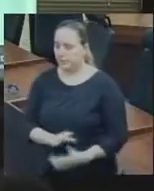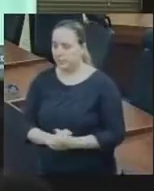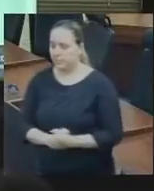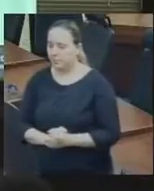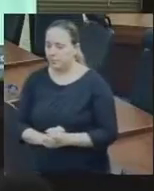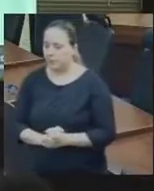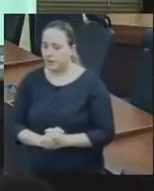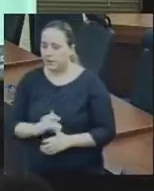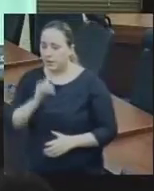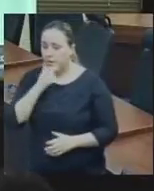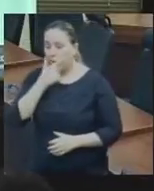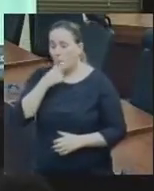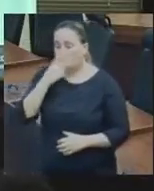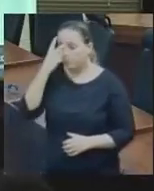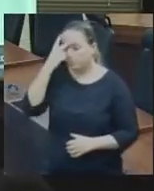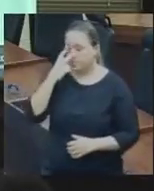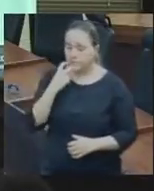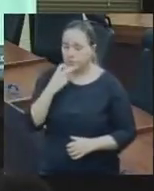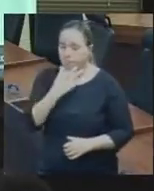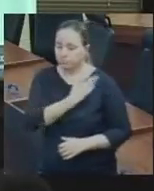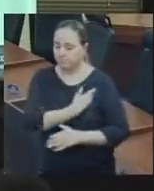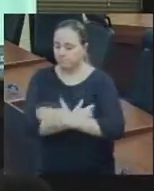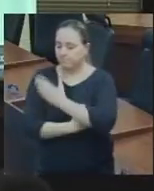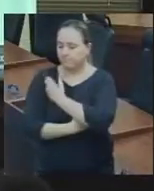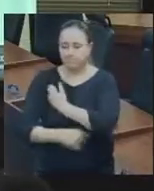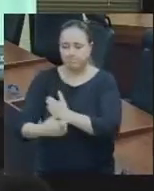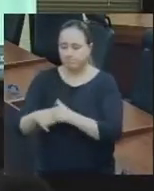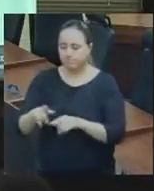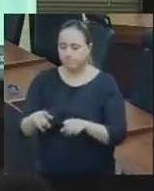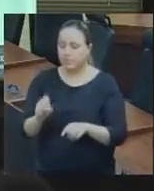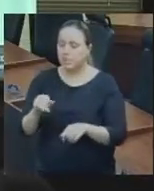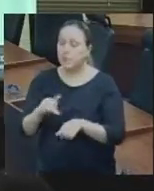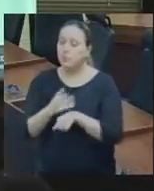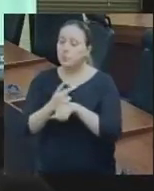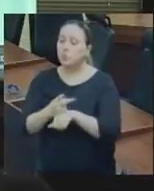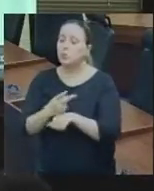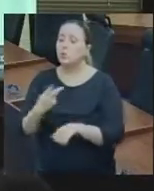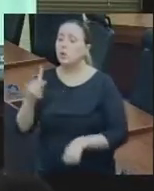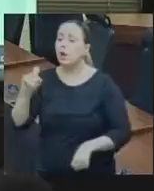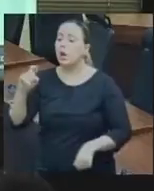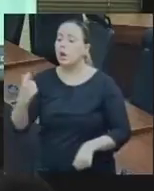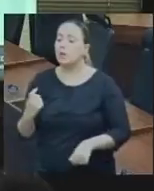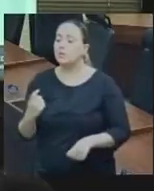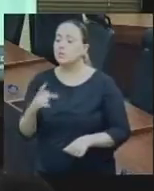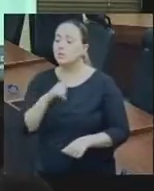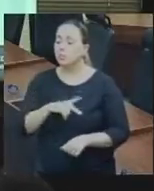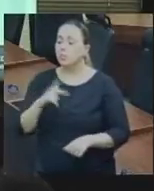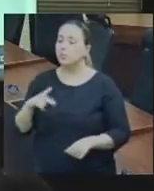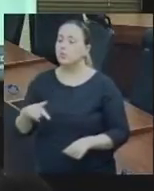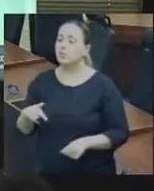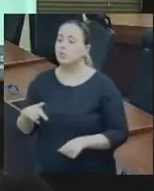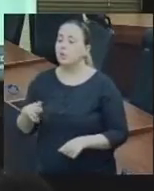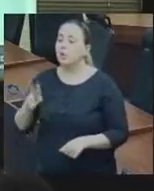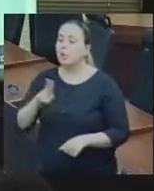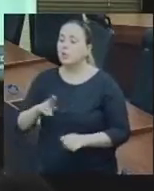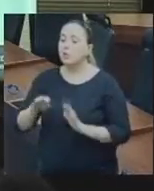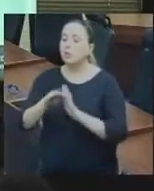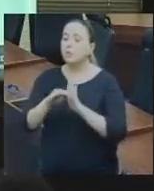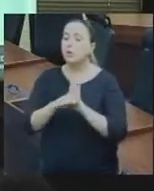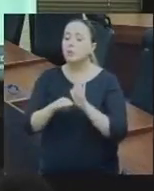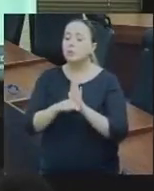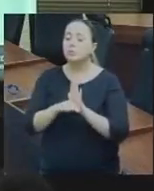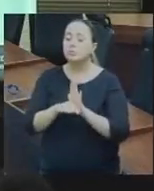braços que procura a sua ex-professora em um sistema de busca utilizando um programa de reconhecimento de voz